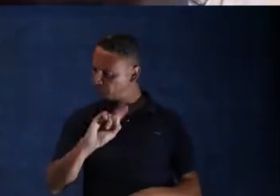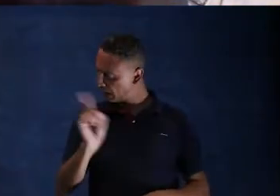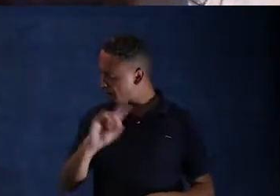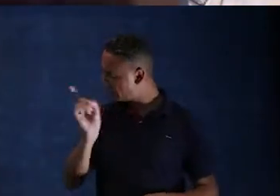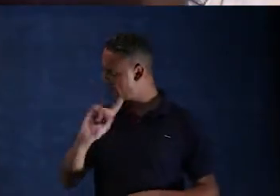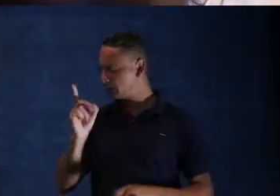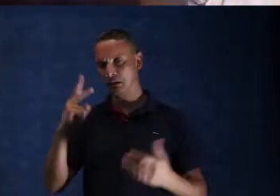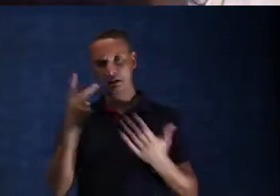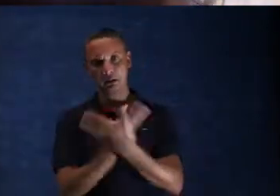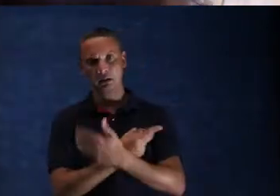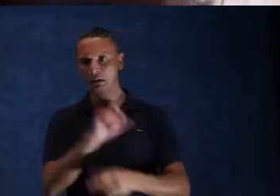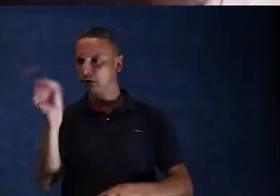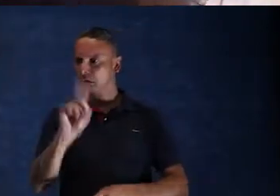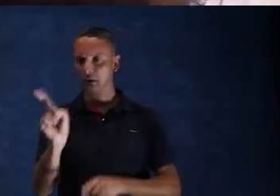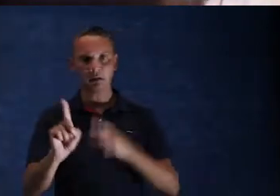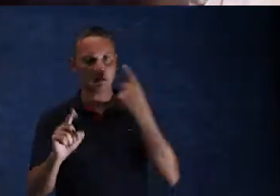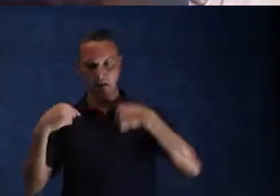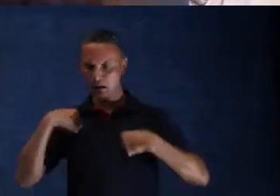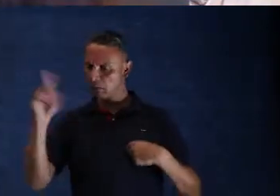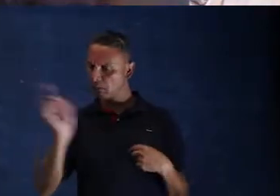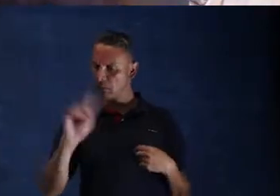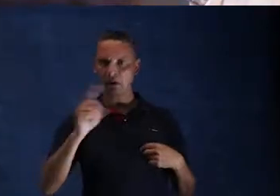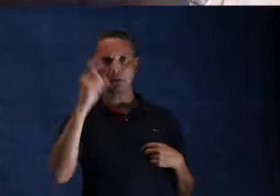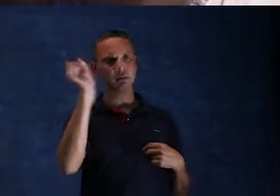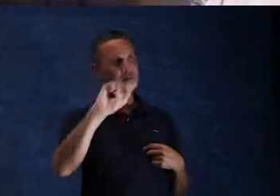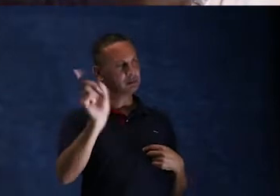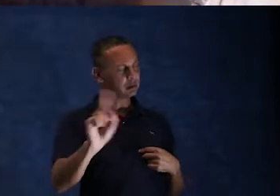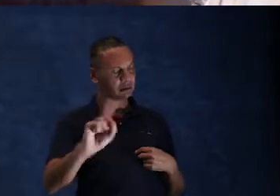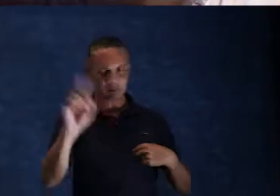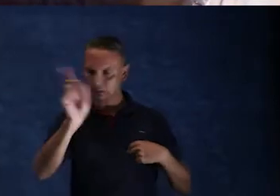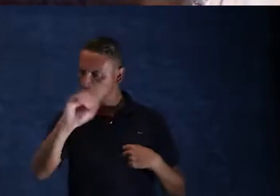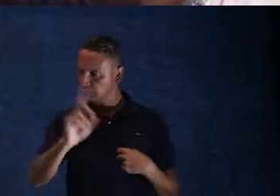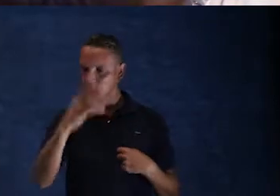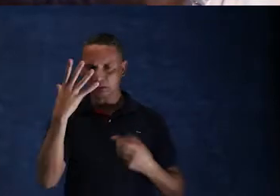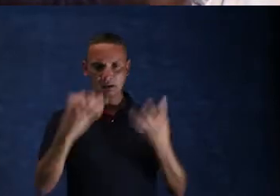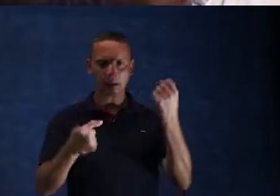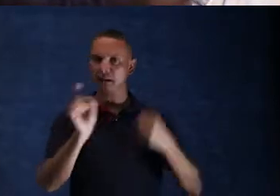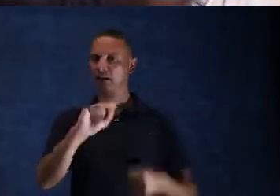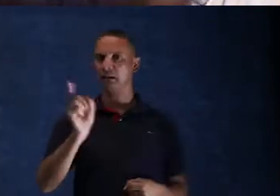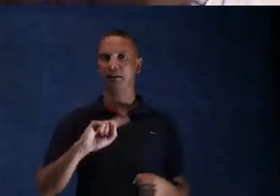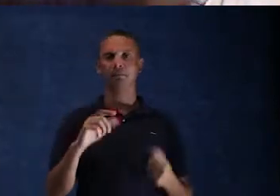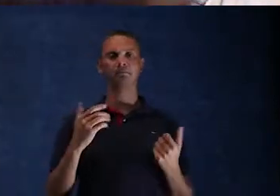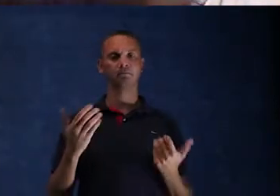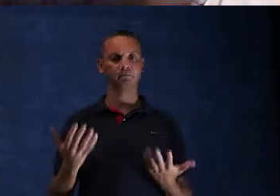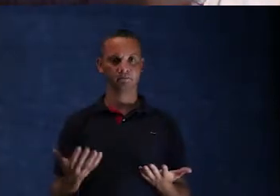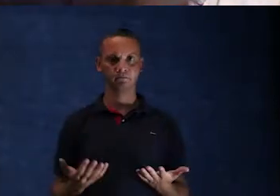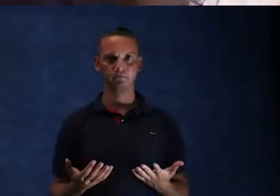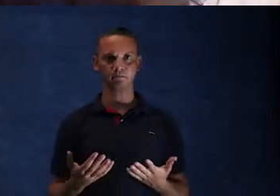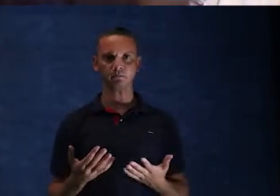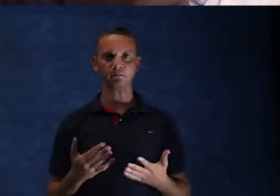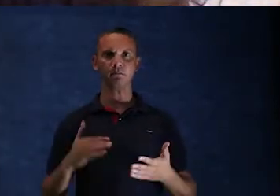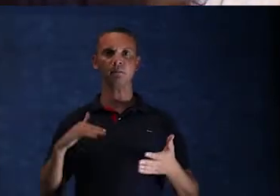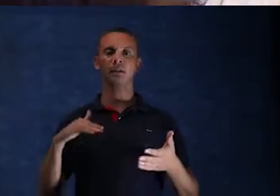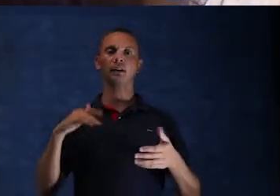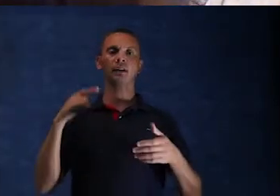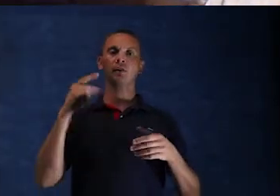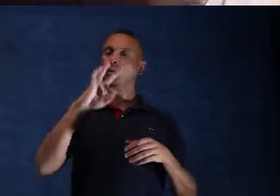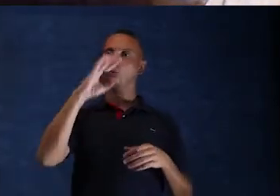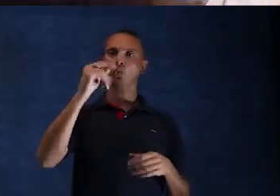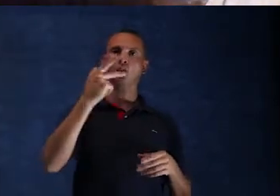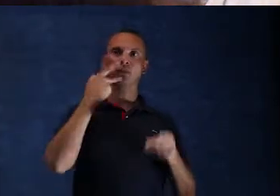recusa todas as dicas de que é ele mesmo, né, que é esse sujeito, todas